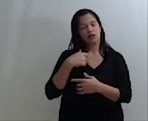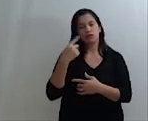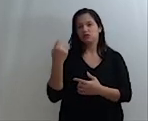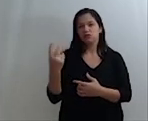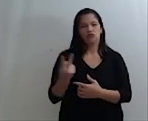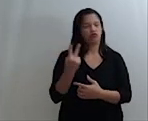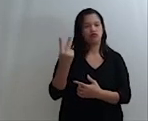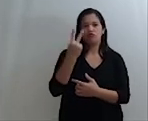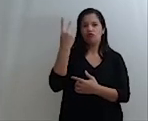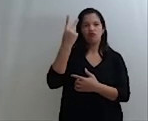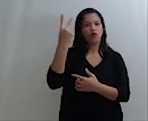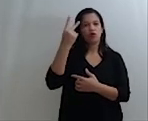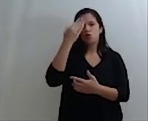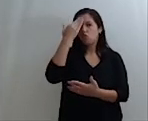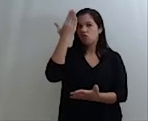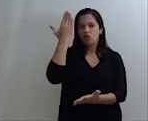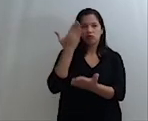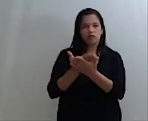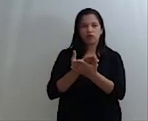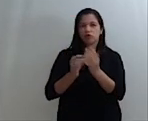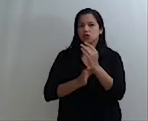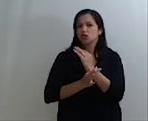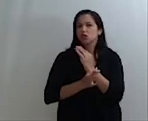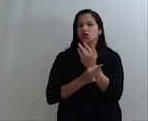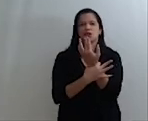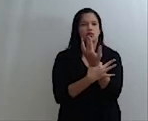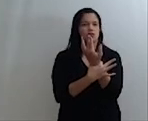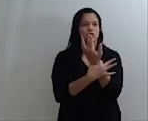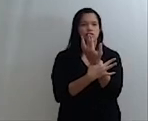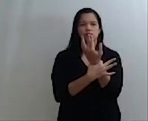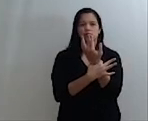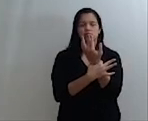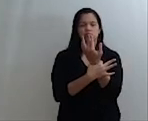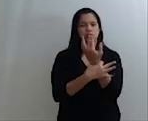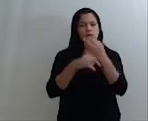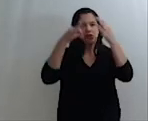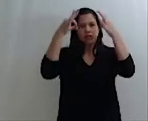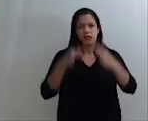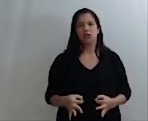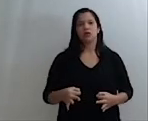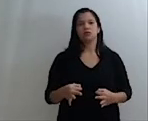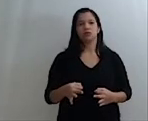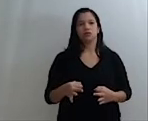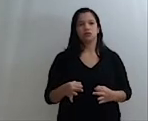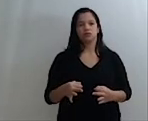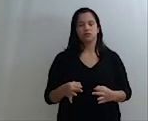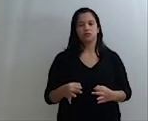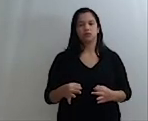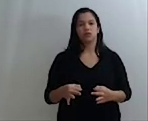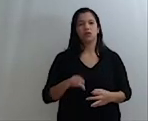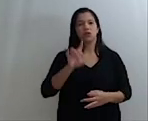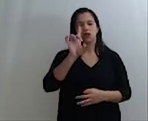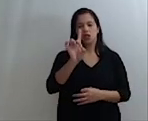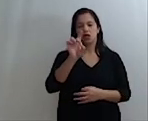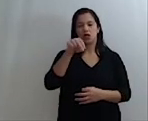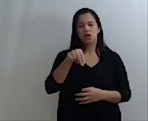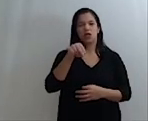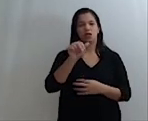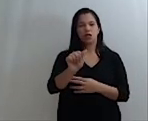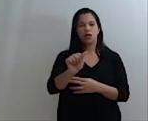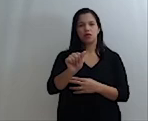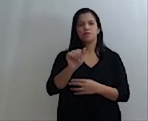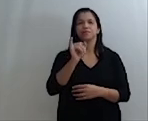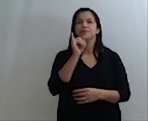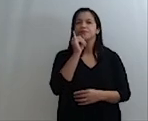termos de confiabilidade e segurança e vejam vossas excelências veja eminente ator que de